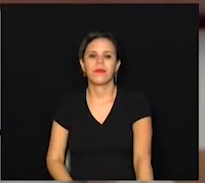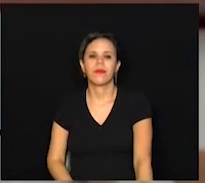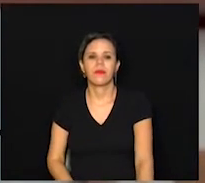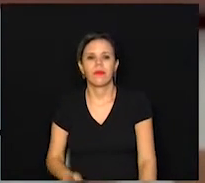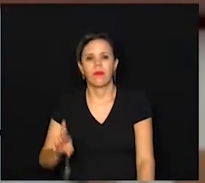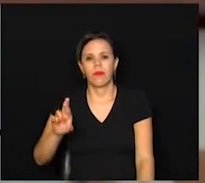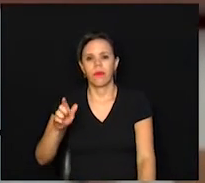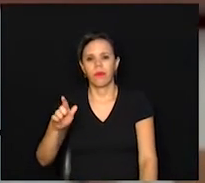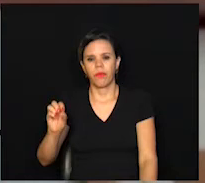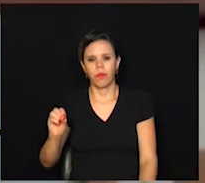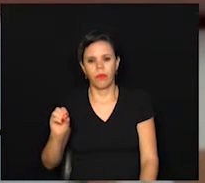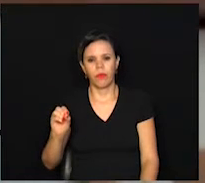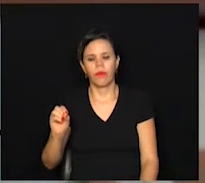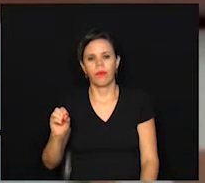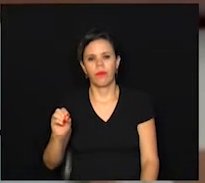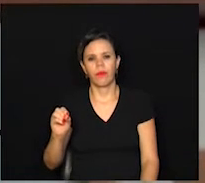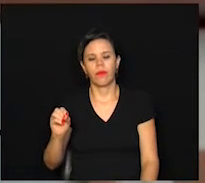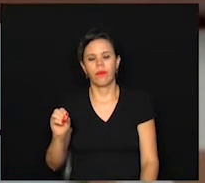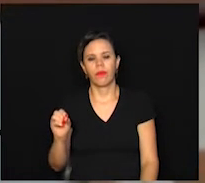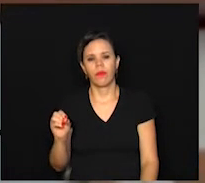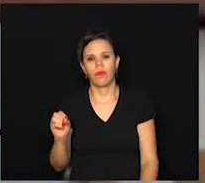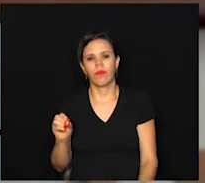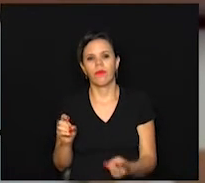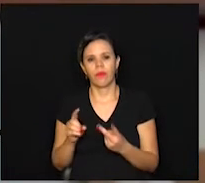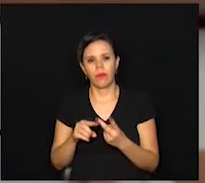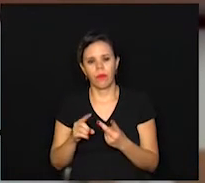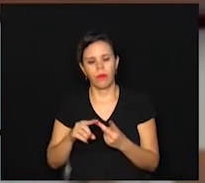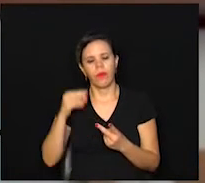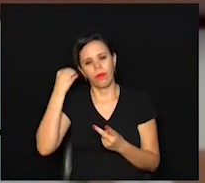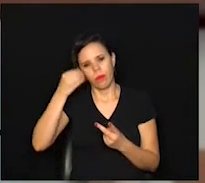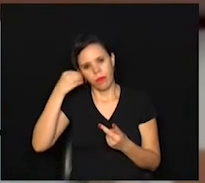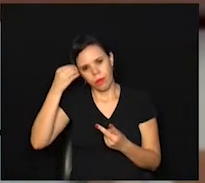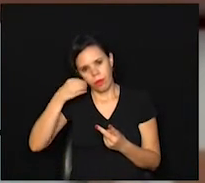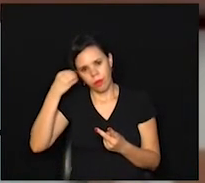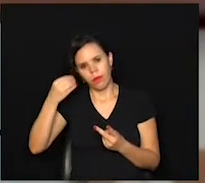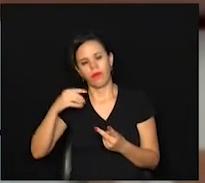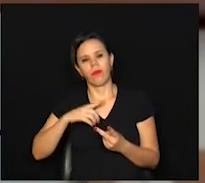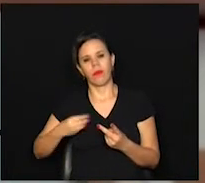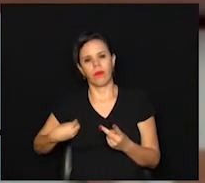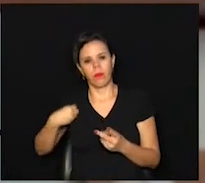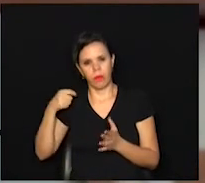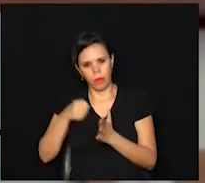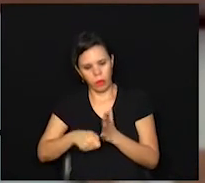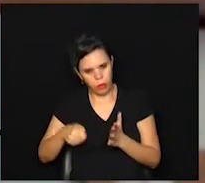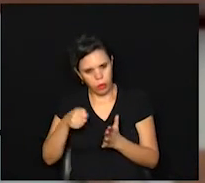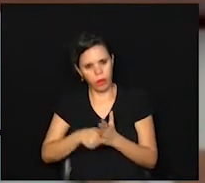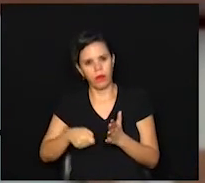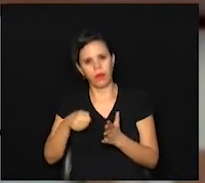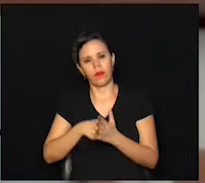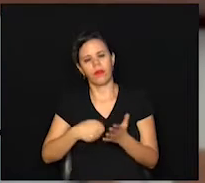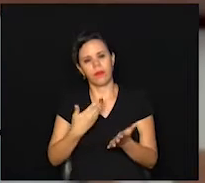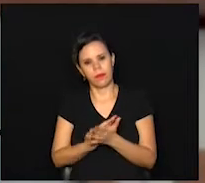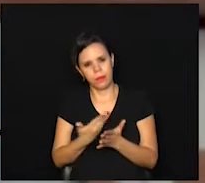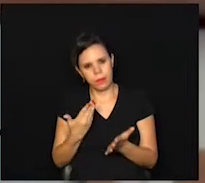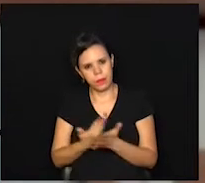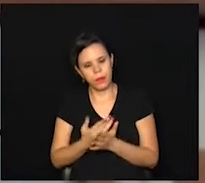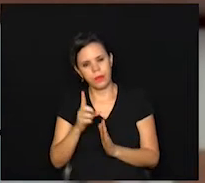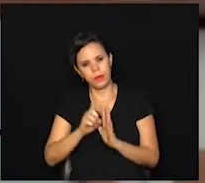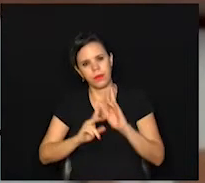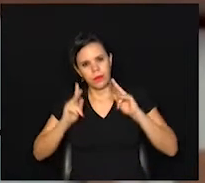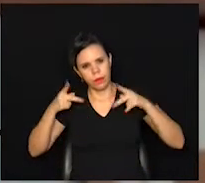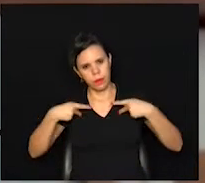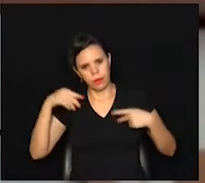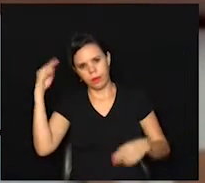Rogério Sotile, né, com todo o seu histórico de luta, de estudos sobre a questão dos direitos humanos